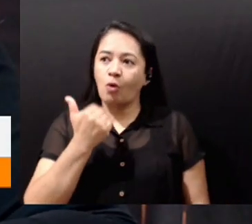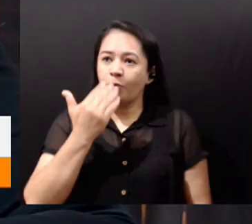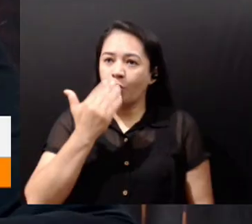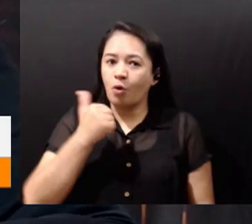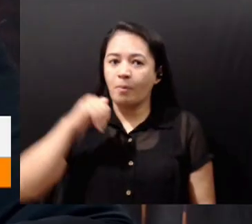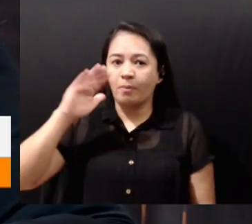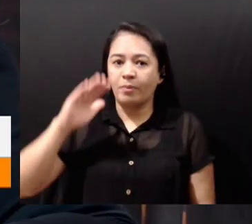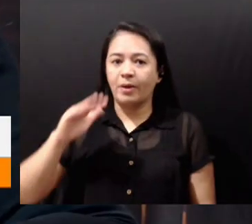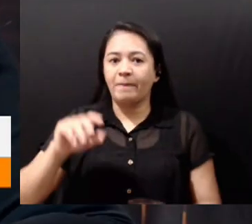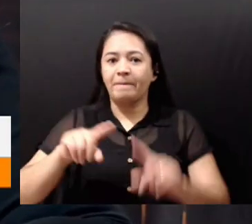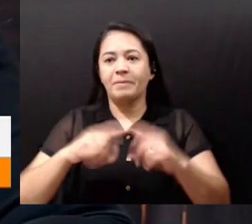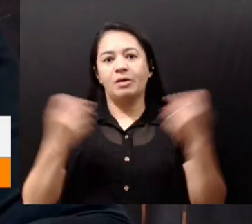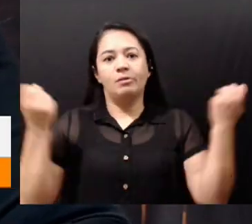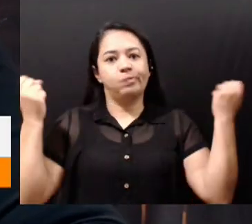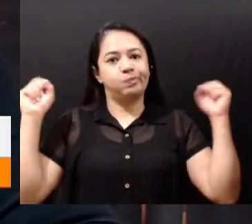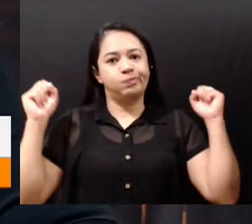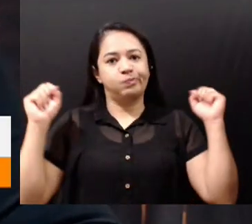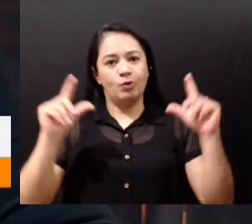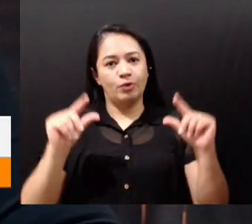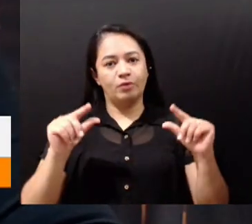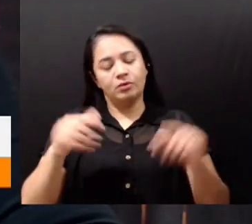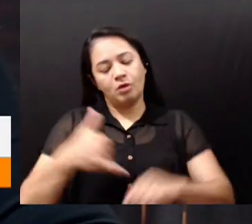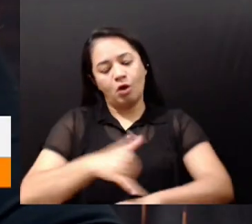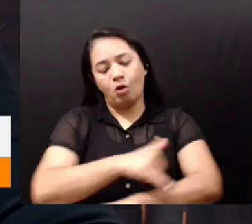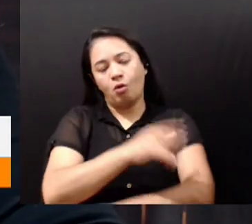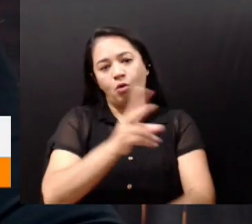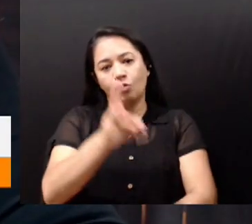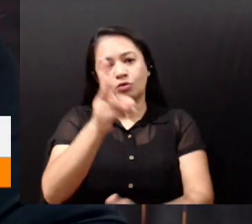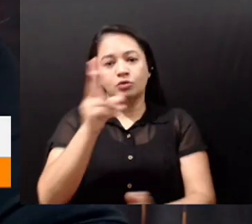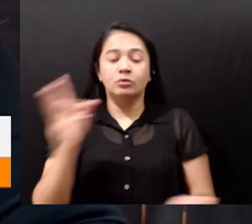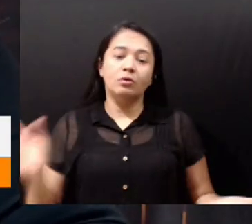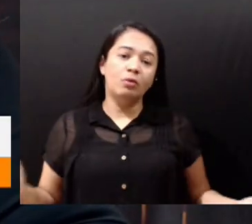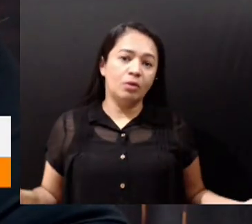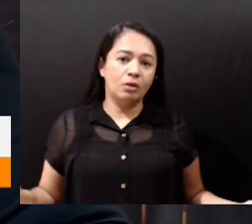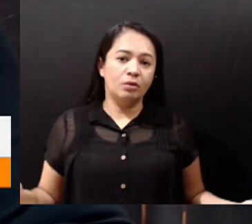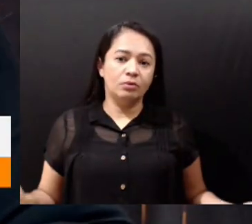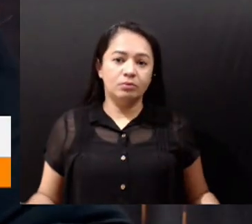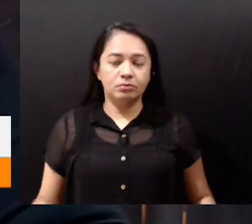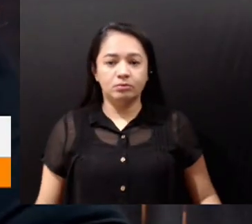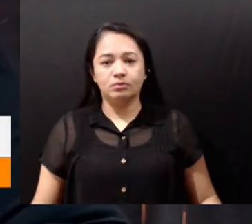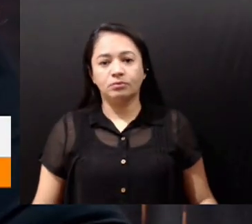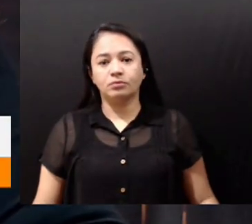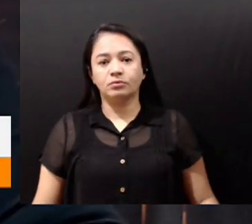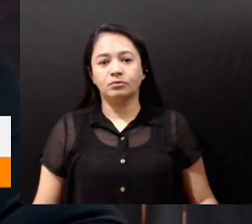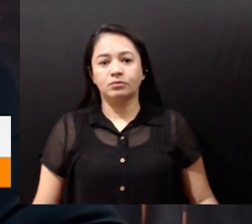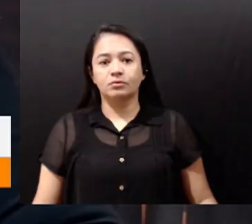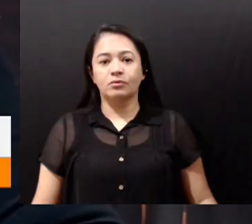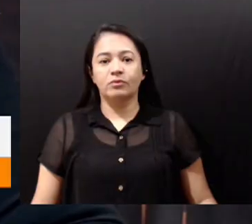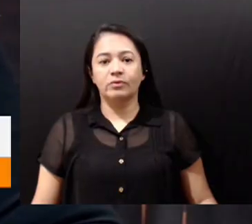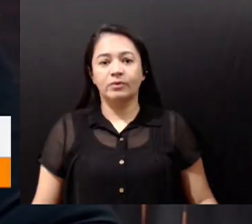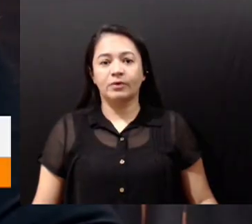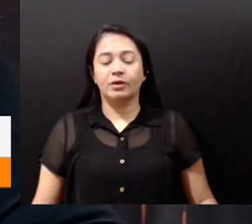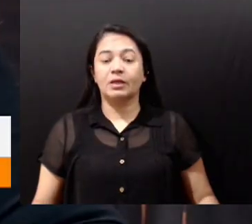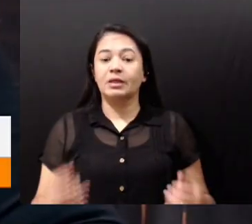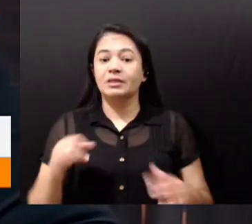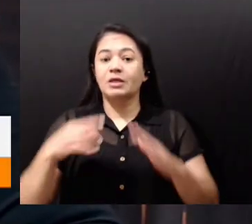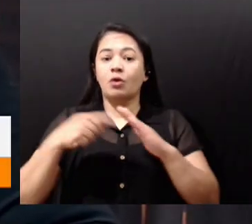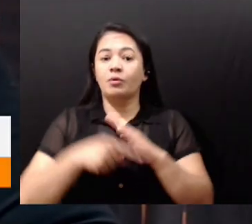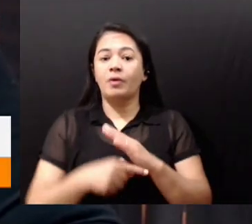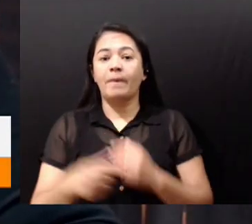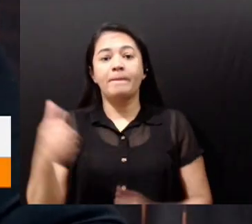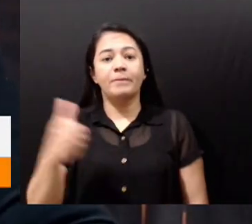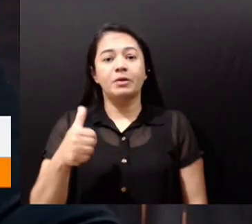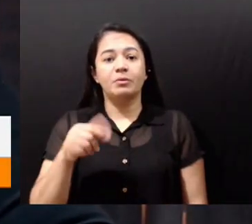exercício, você vai engordar. Se você parar, você vai emagrecer. Então, se não é algo mais profundo, primeiro que você simplesmente consegue